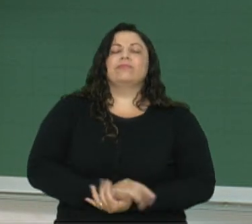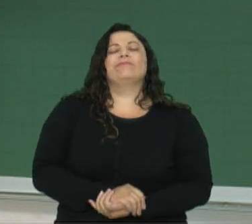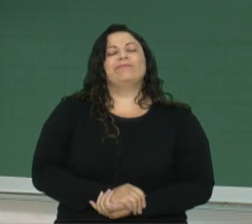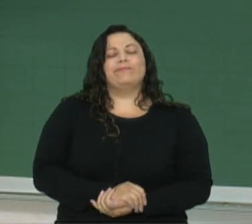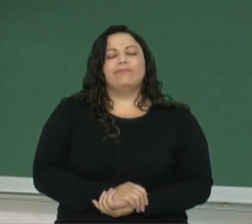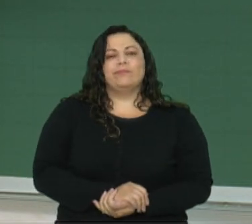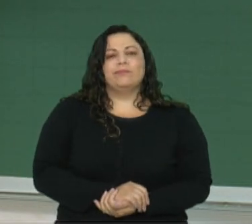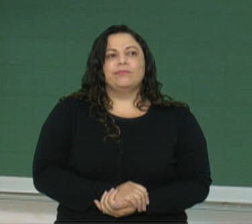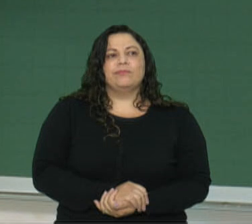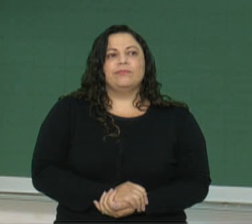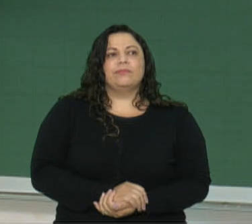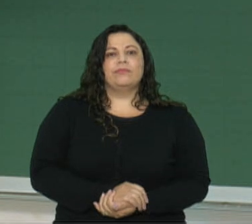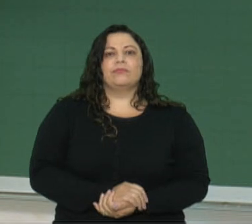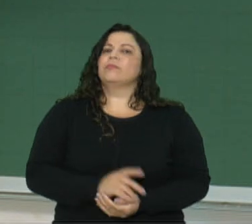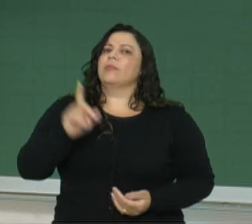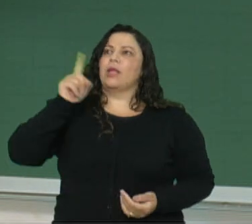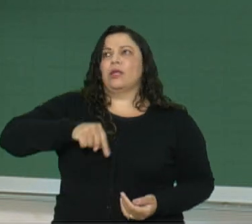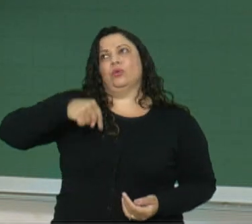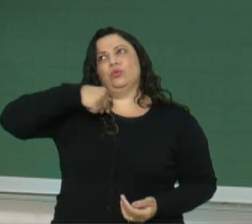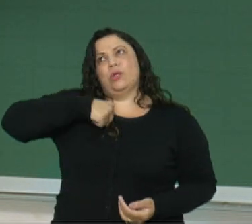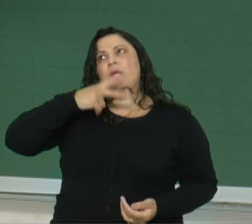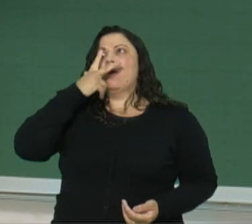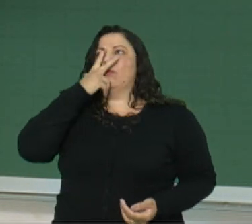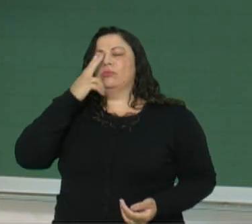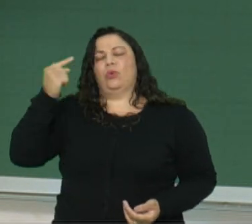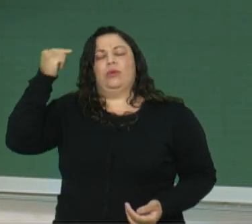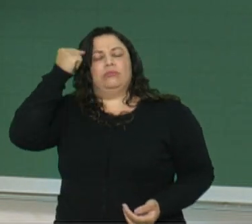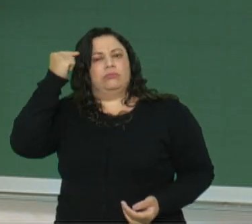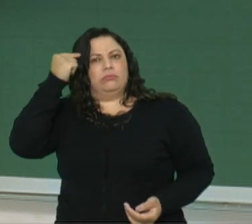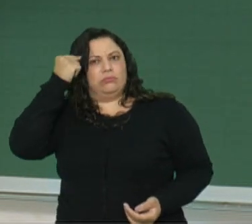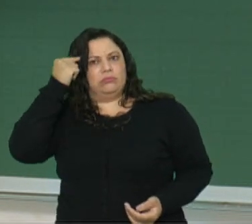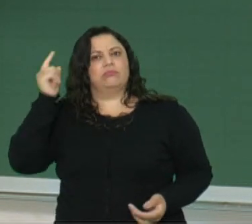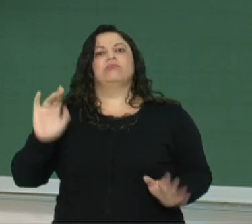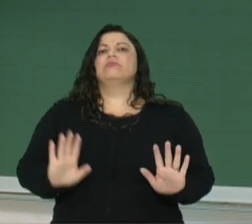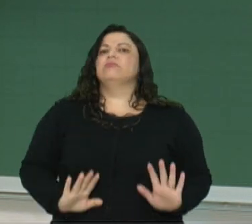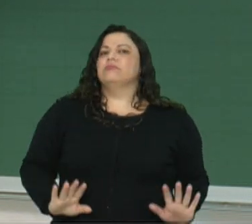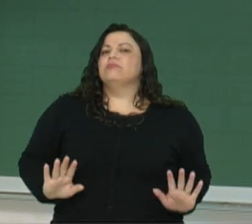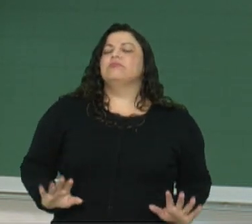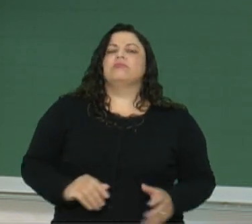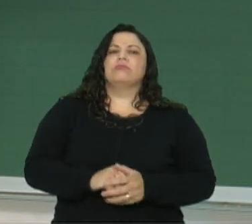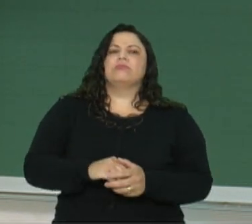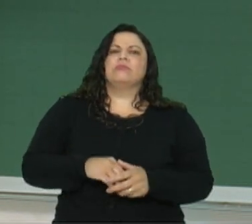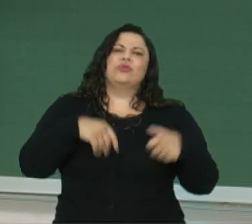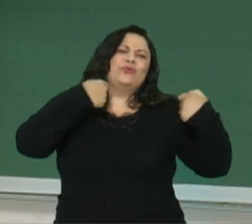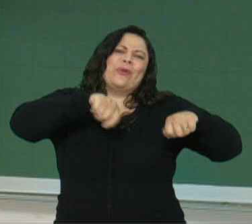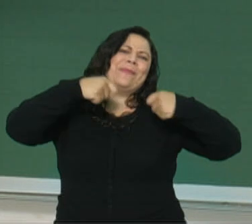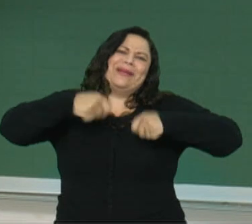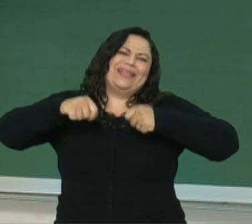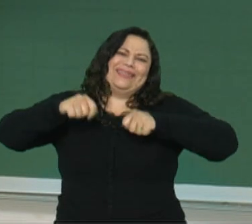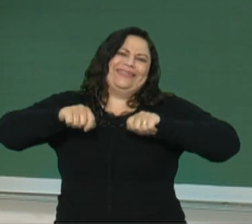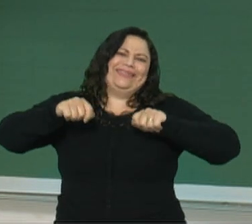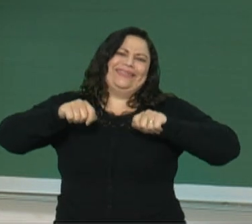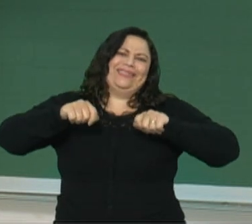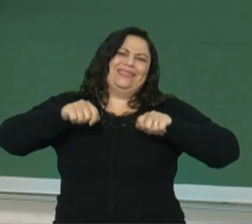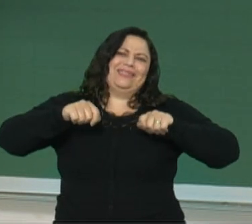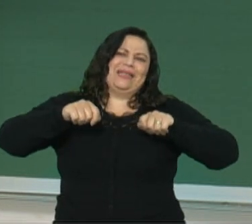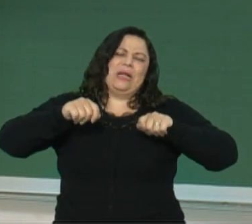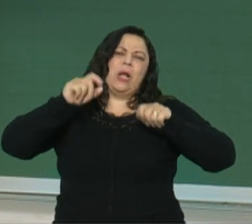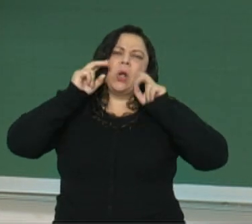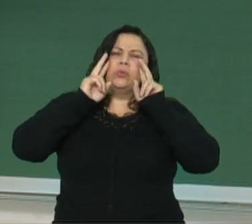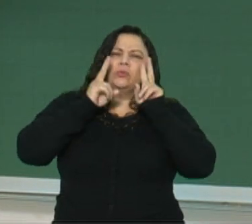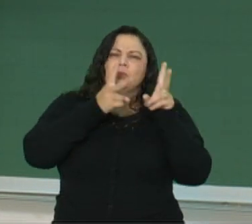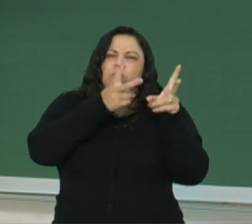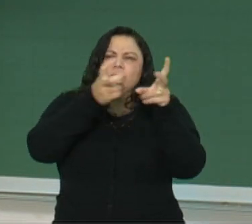isso eu estou fazendo uma indução. Eu não estou precisando olhar todas as cadeiras da